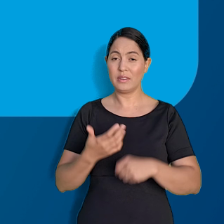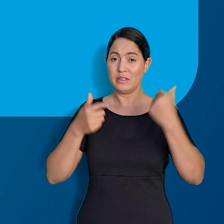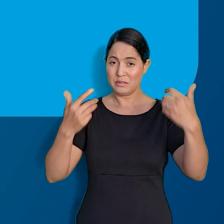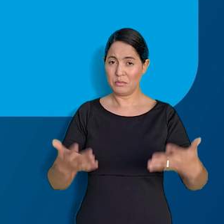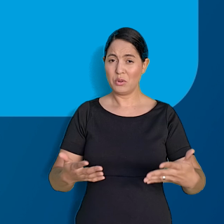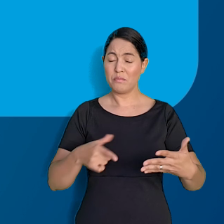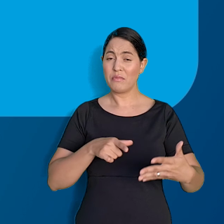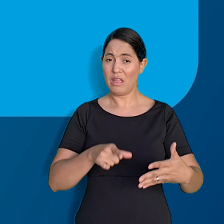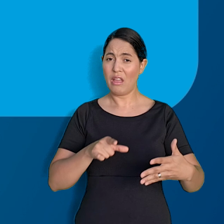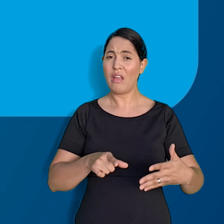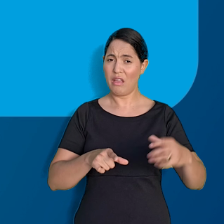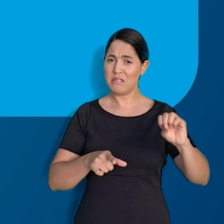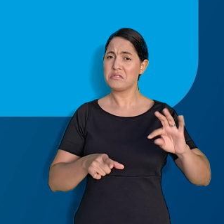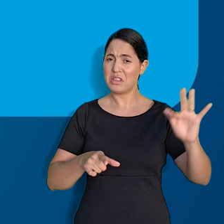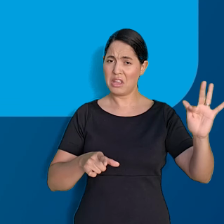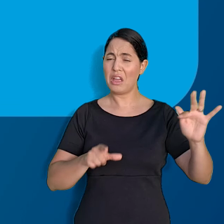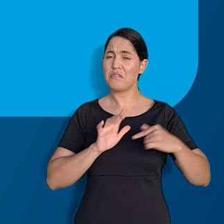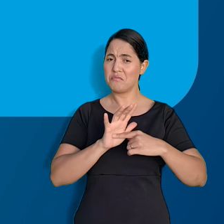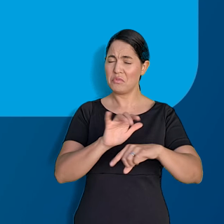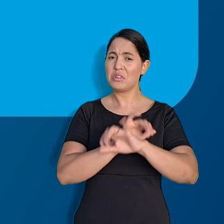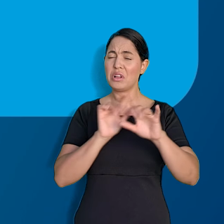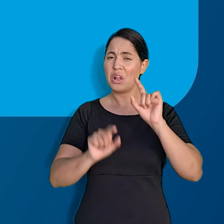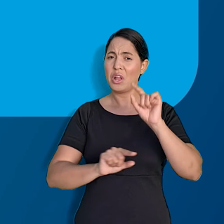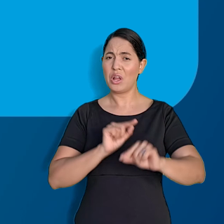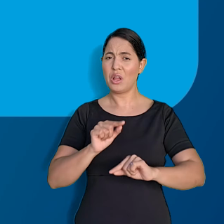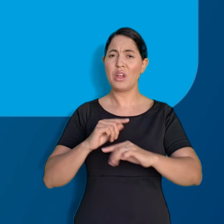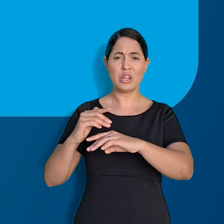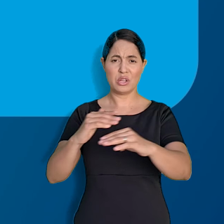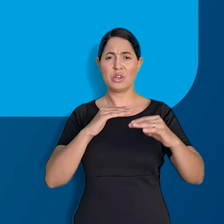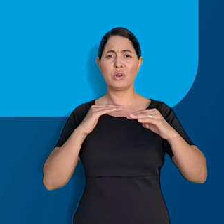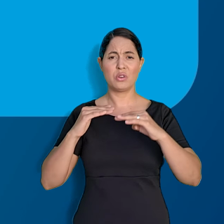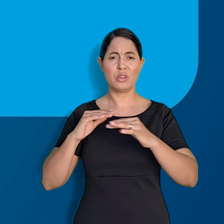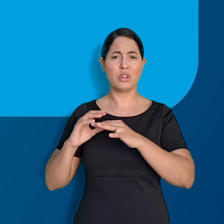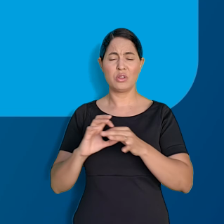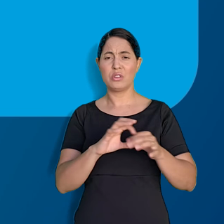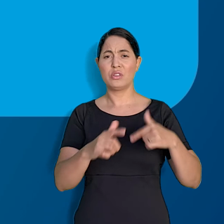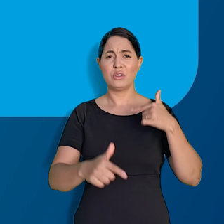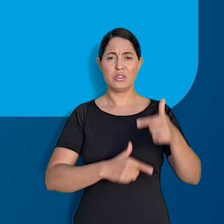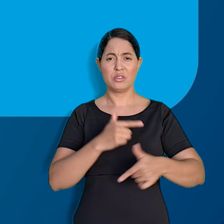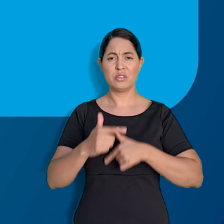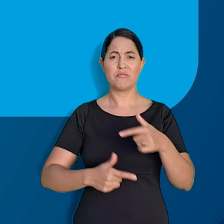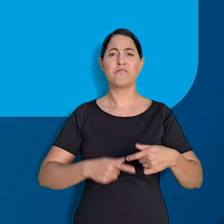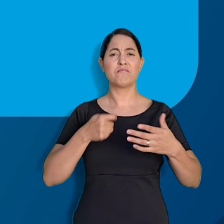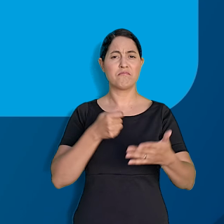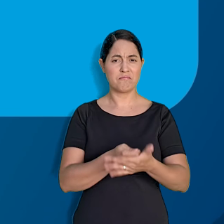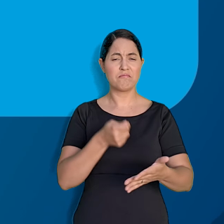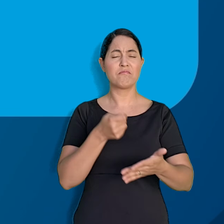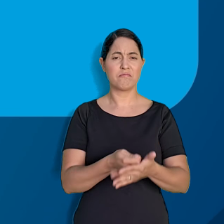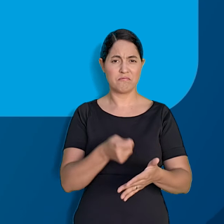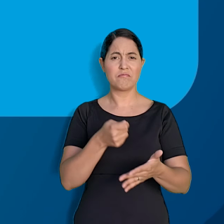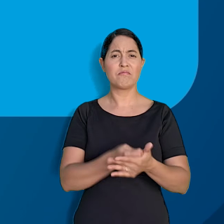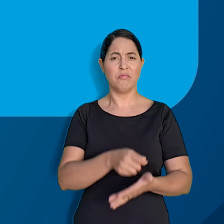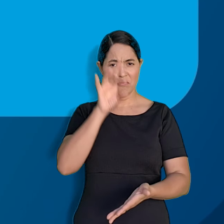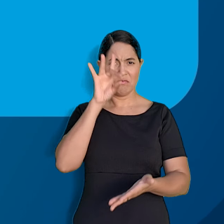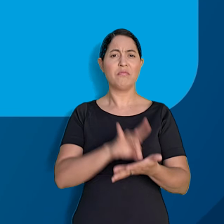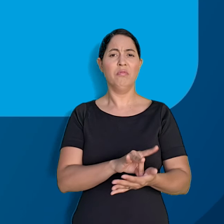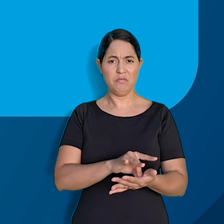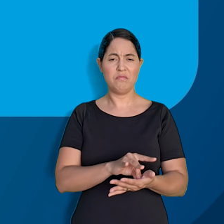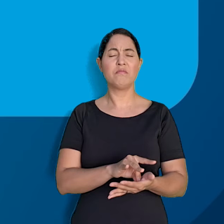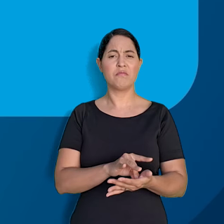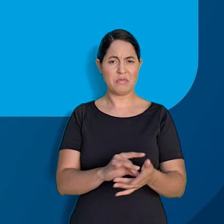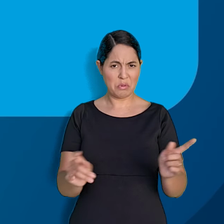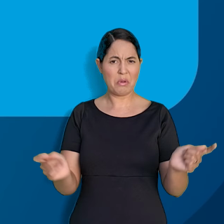Coelho, a decisão do Supremo reafirma o fato que a promoção da igualdade no mercado de trabalho exige mecanismos concretos capazes